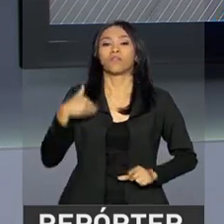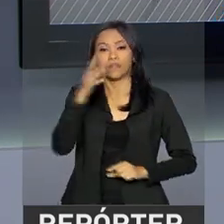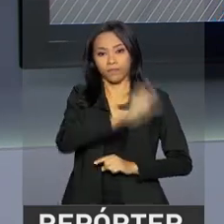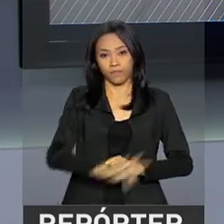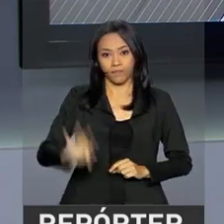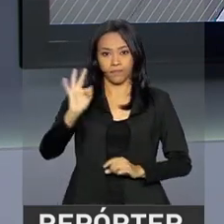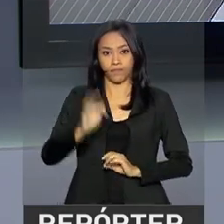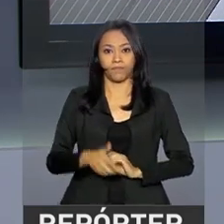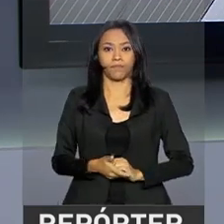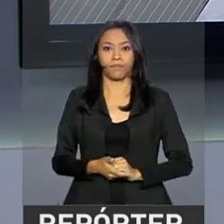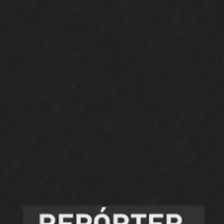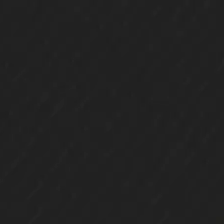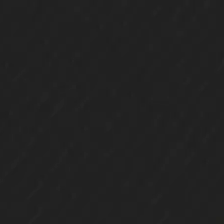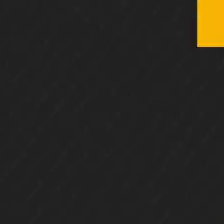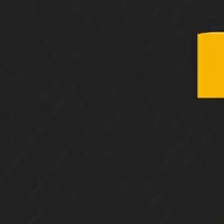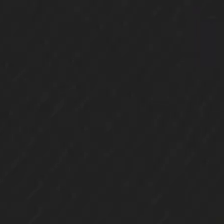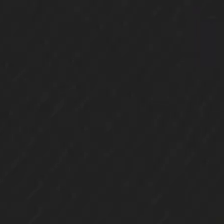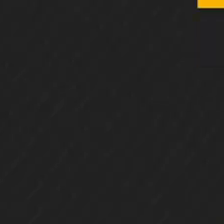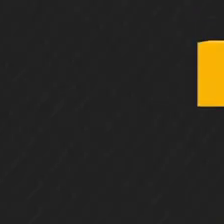federal